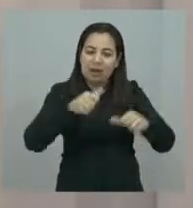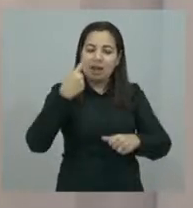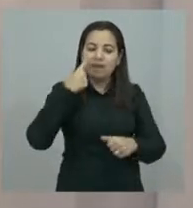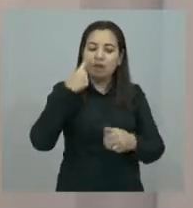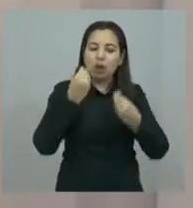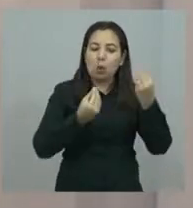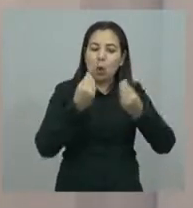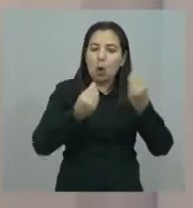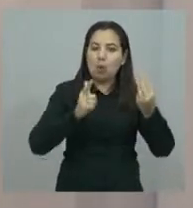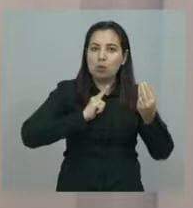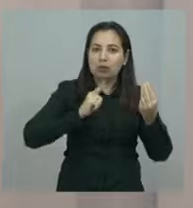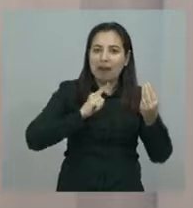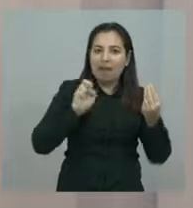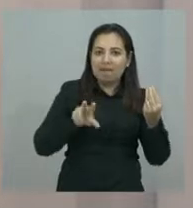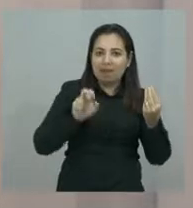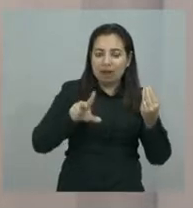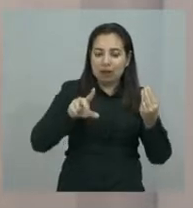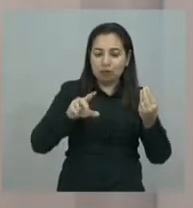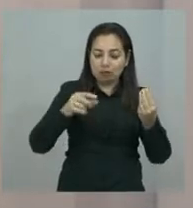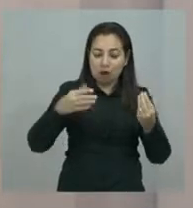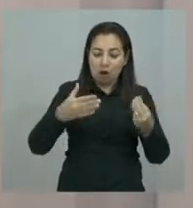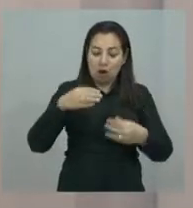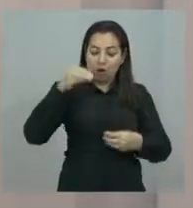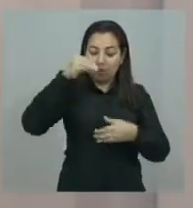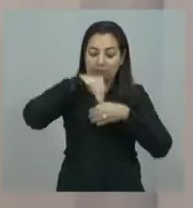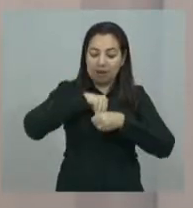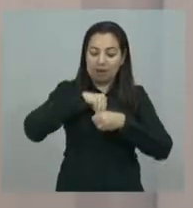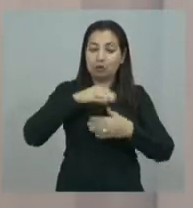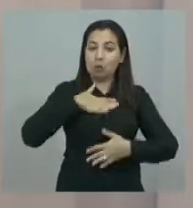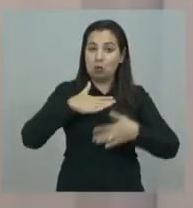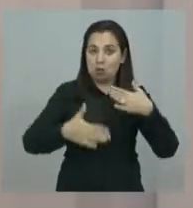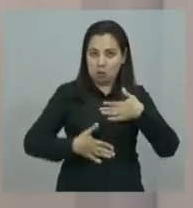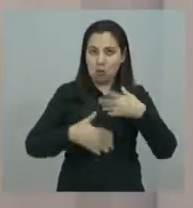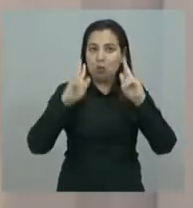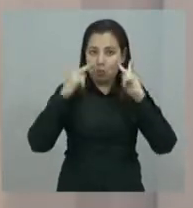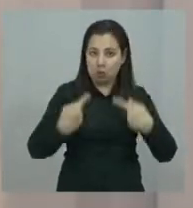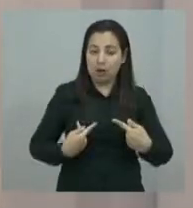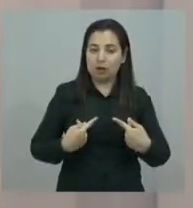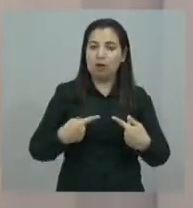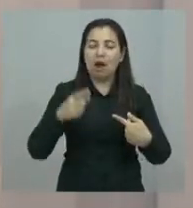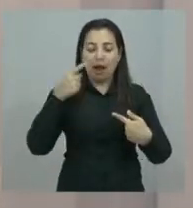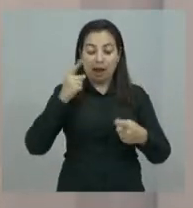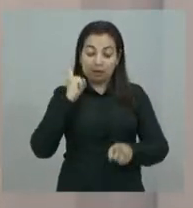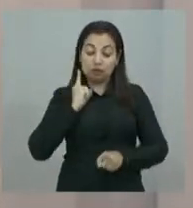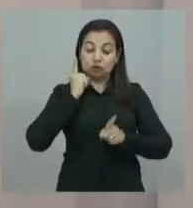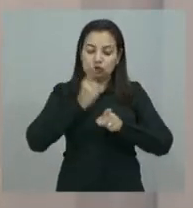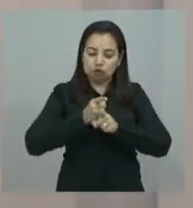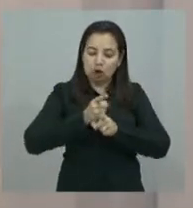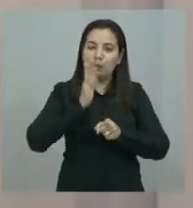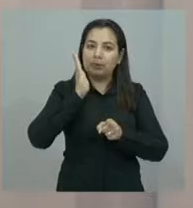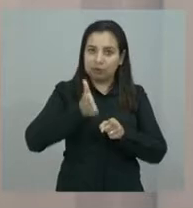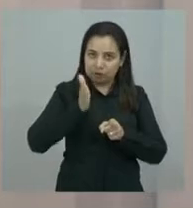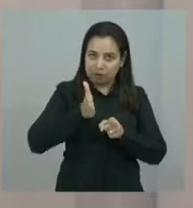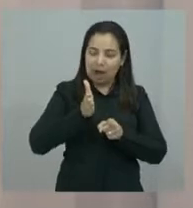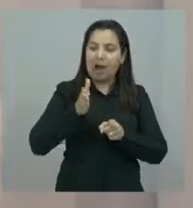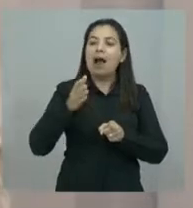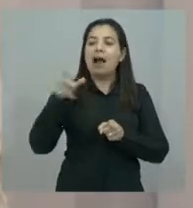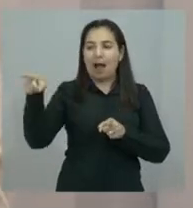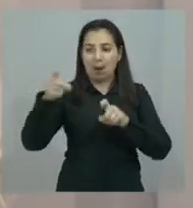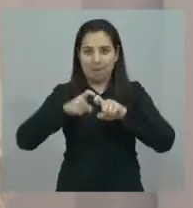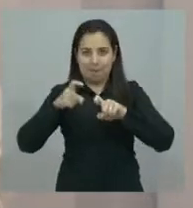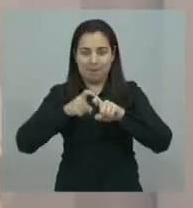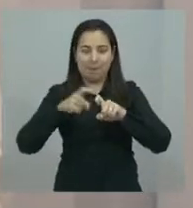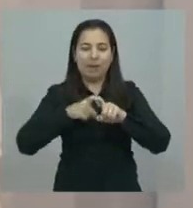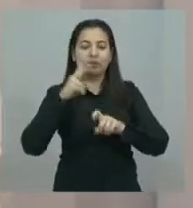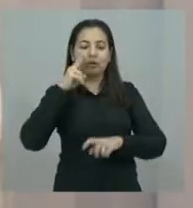do organismo do ser humano, entendeu? Depois que é feita essa medição, aí o médico define se a pessoa